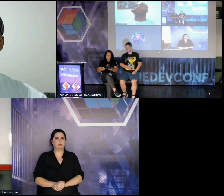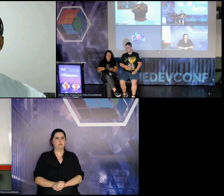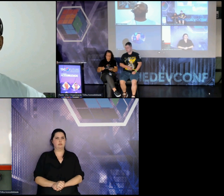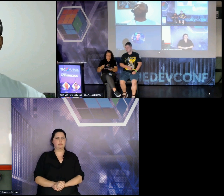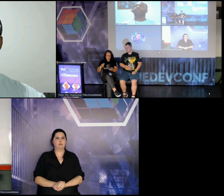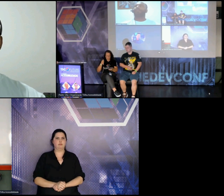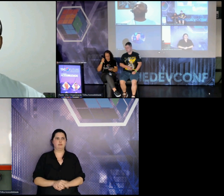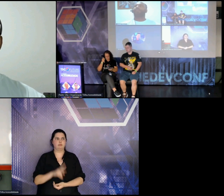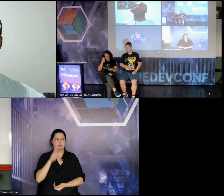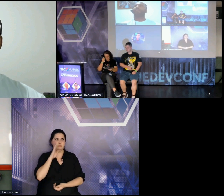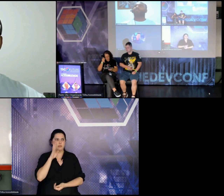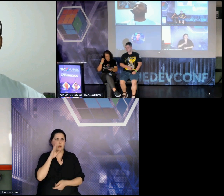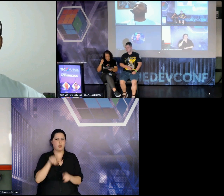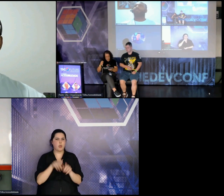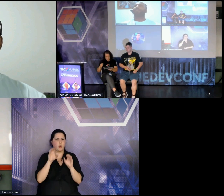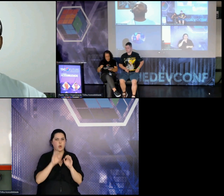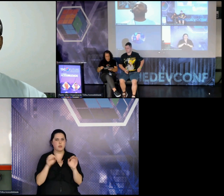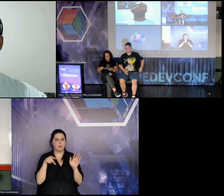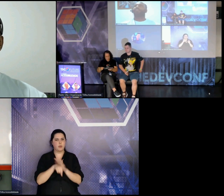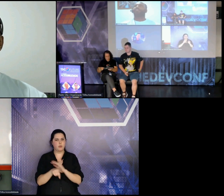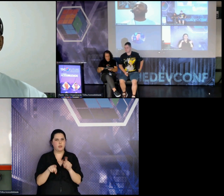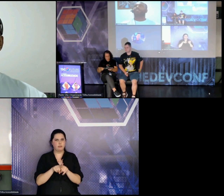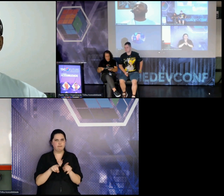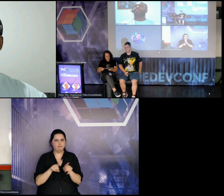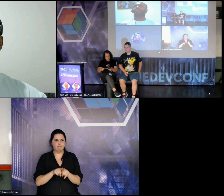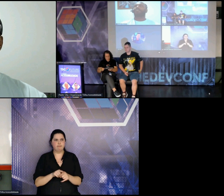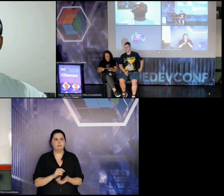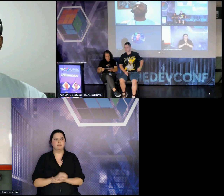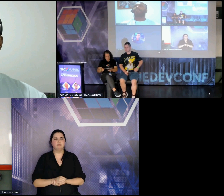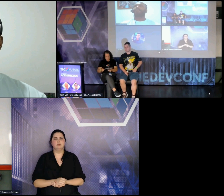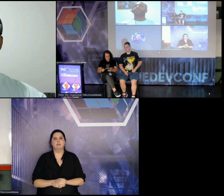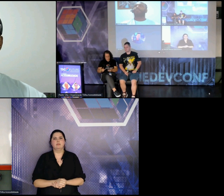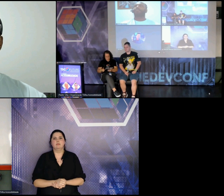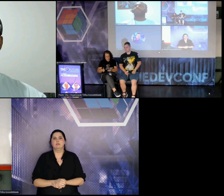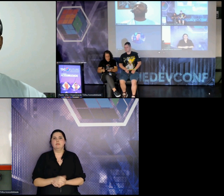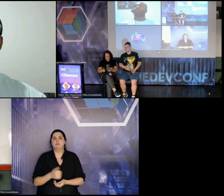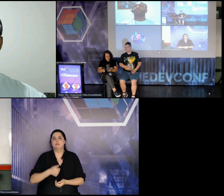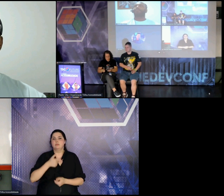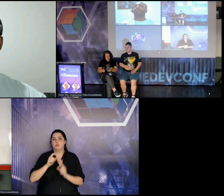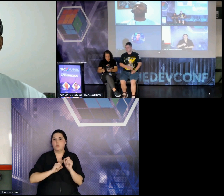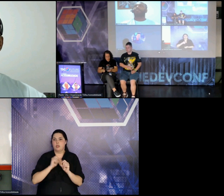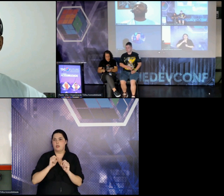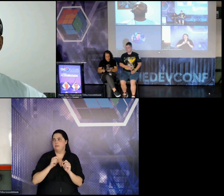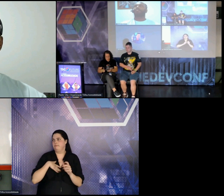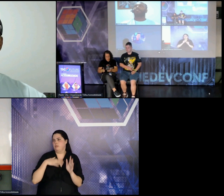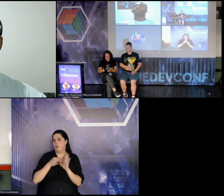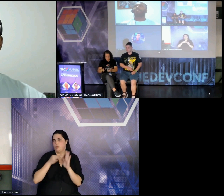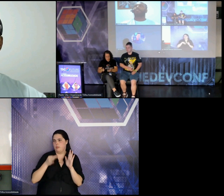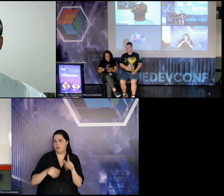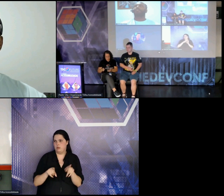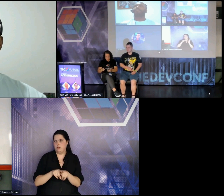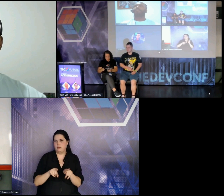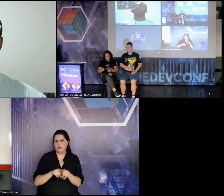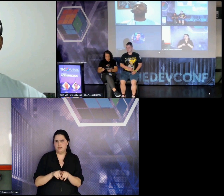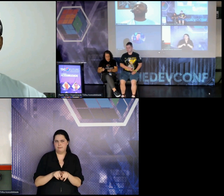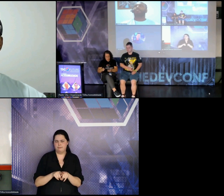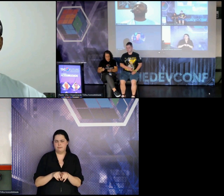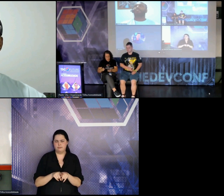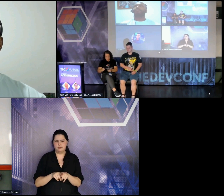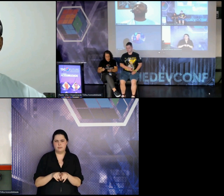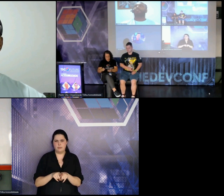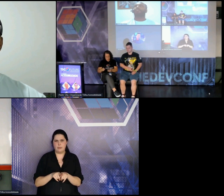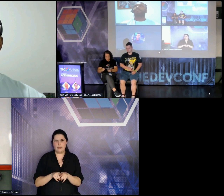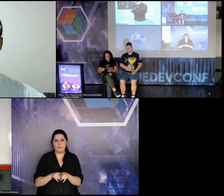Legal, boa, ótima pergunta. Primeiro, assim, meu ponto de vista e né, talvez